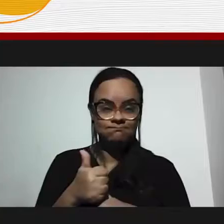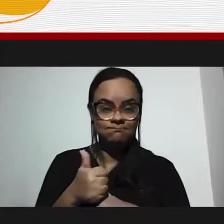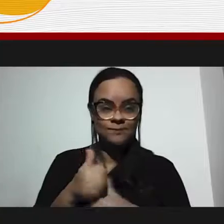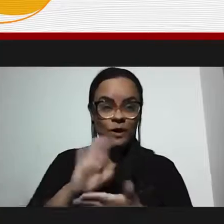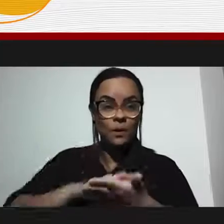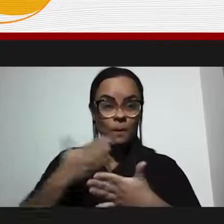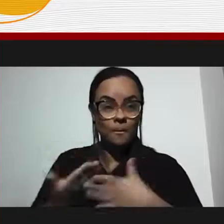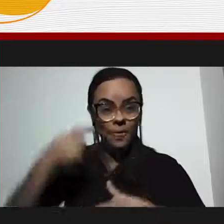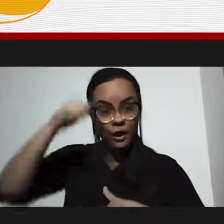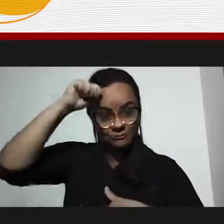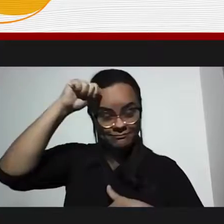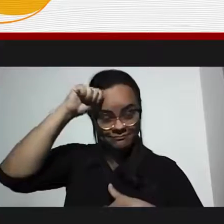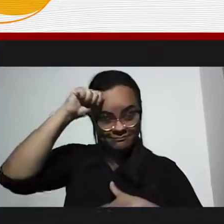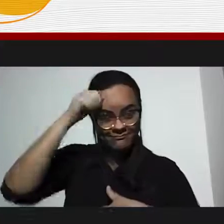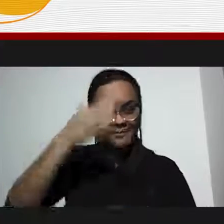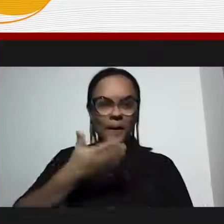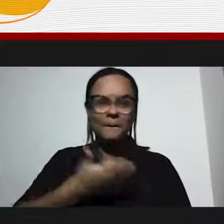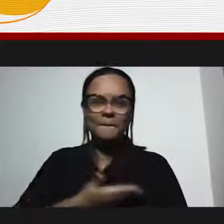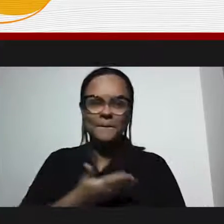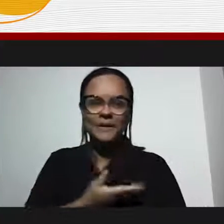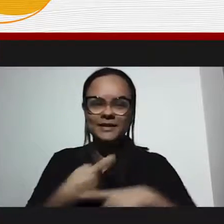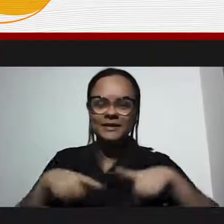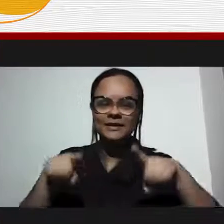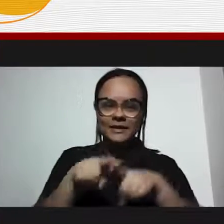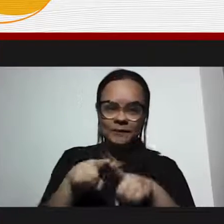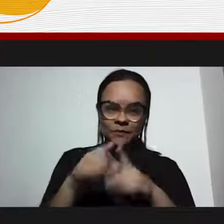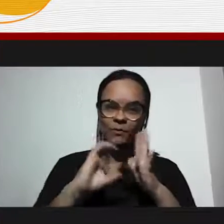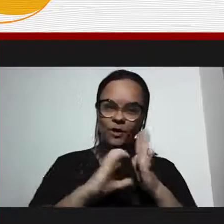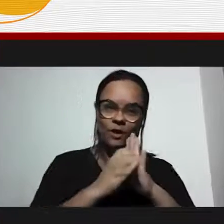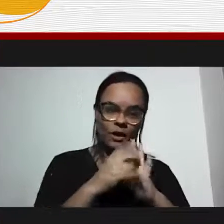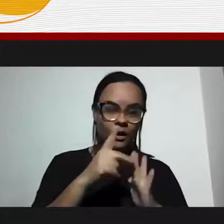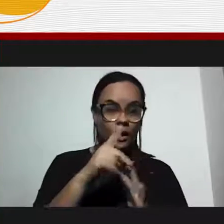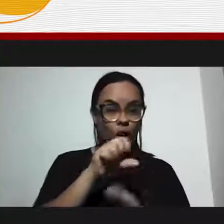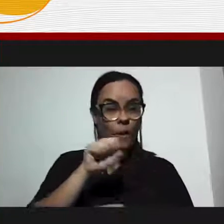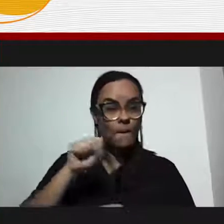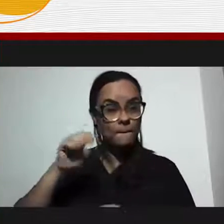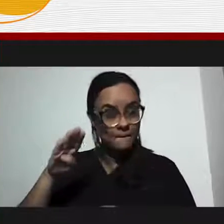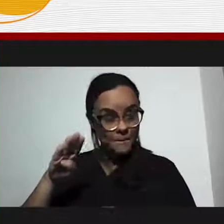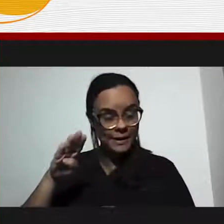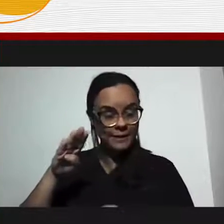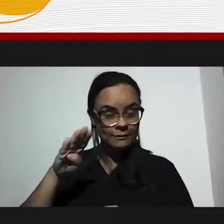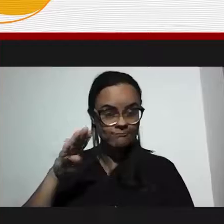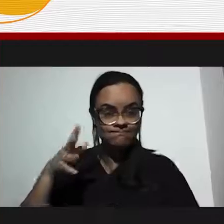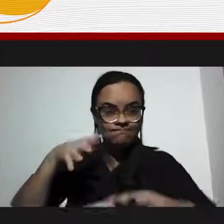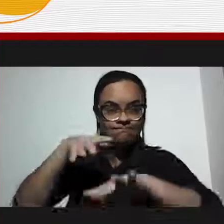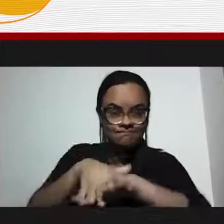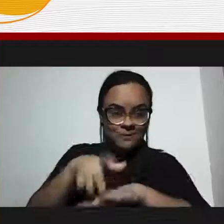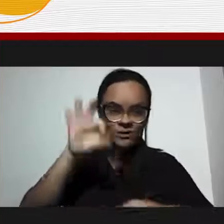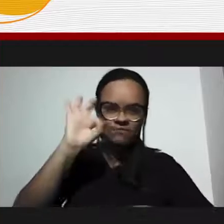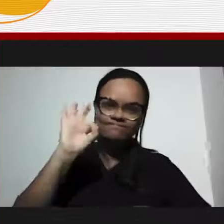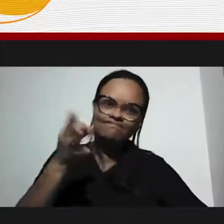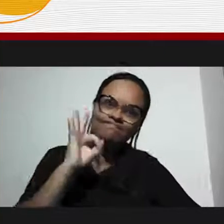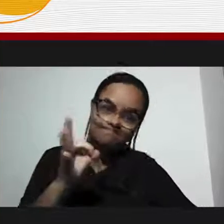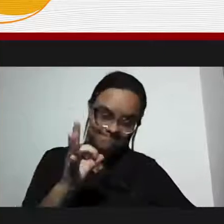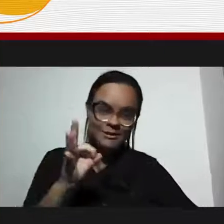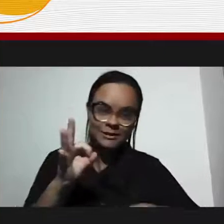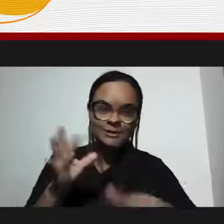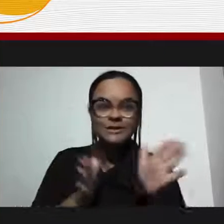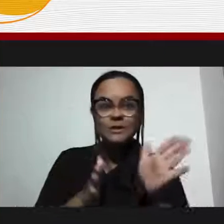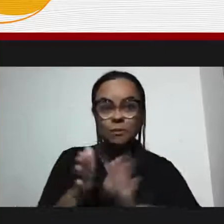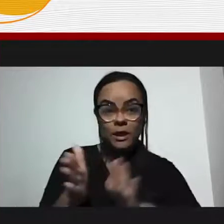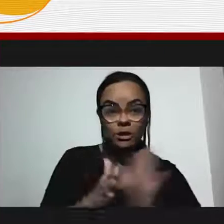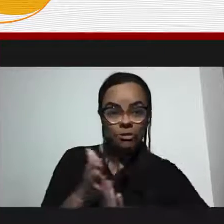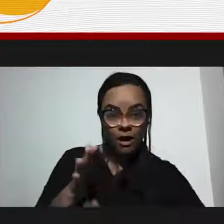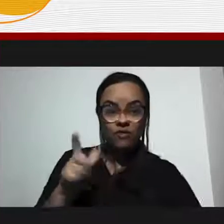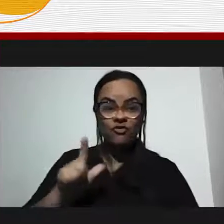de Libras, Ana Paula, né? O PSB Inclusão, inclusivo e politicamente correto, como tem que ser.